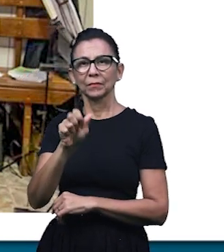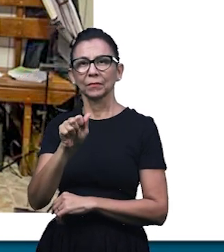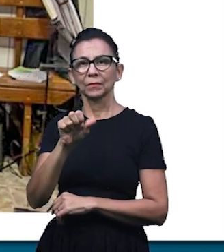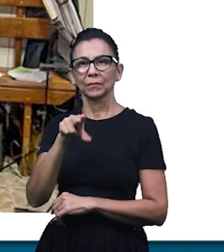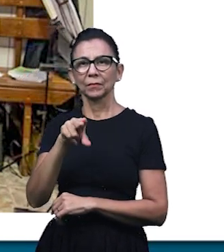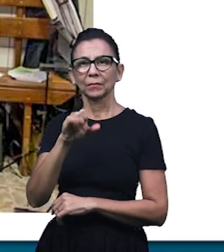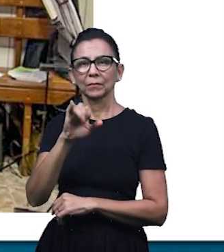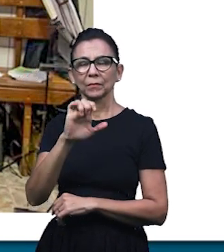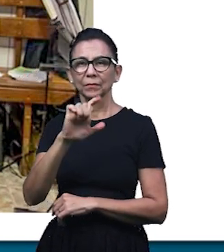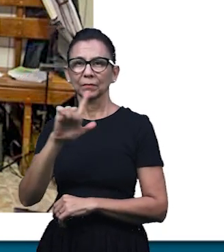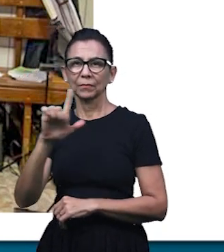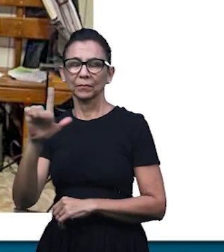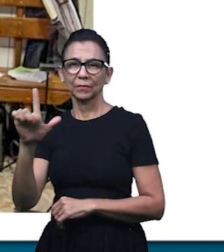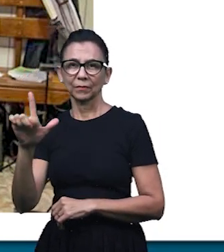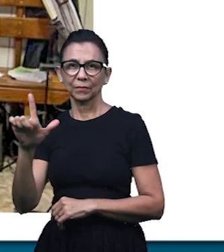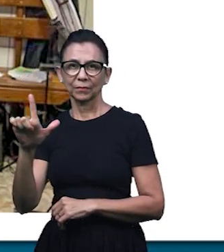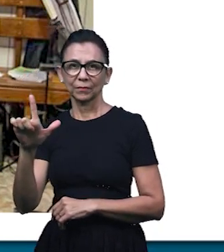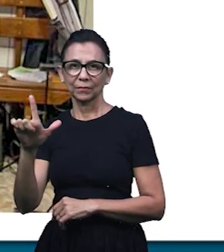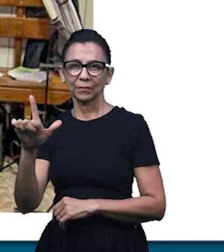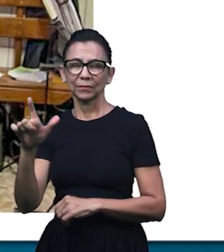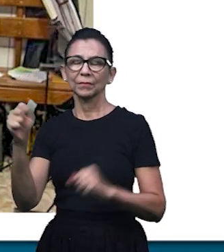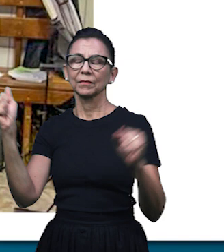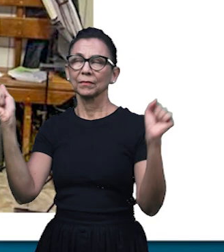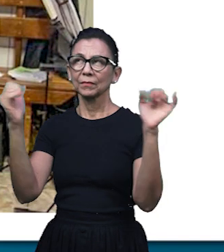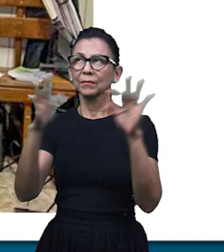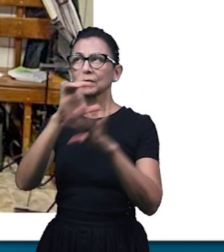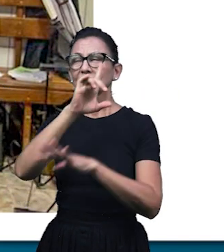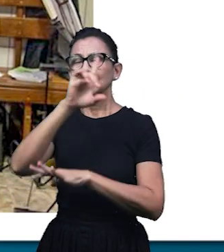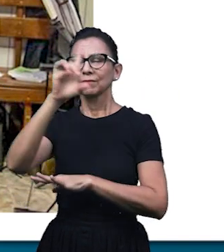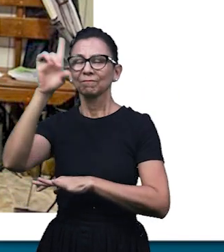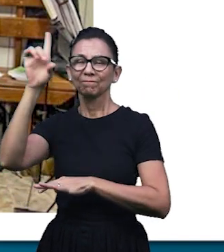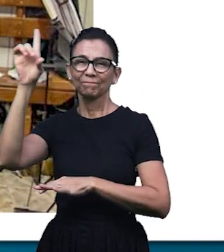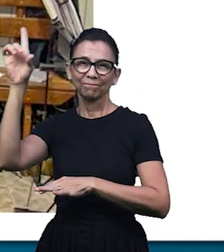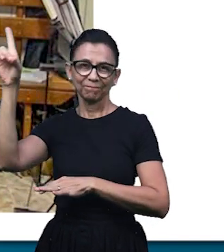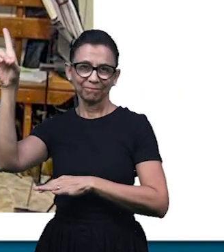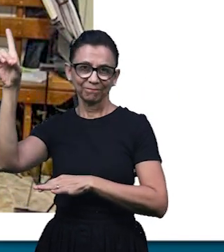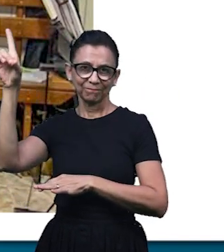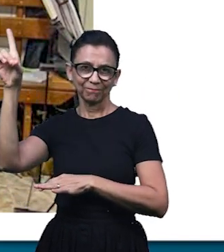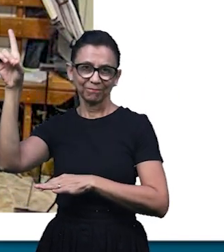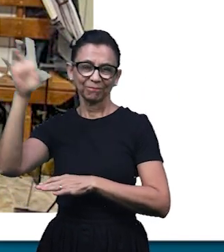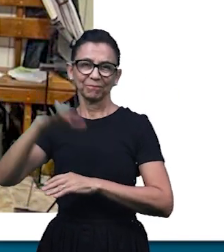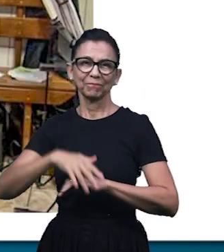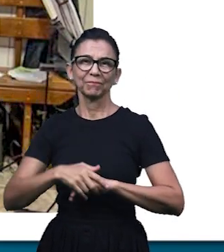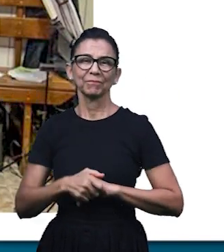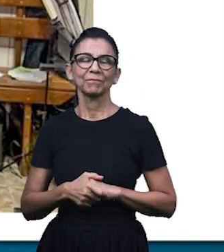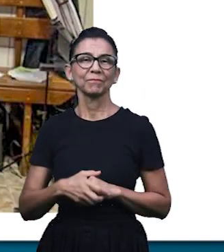Souza. Glória a Deus pelo chamado a este excelente negócio.